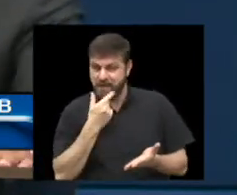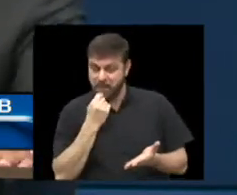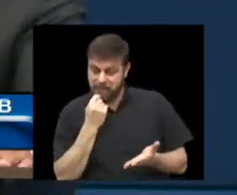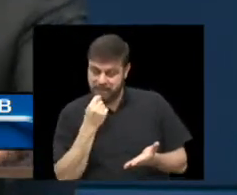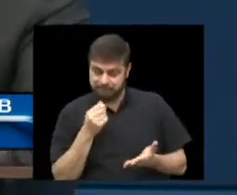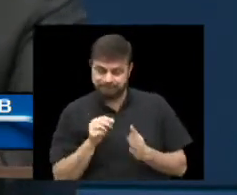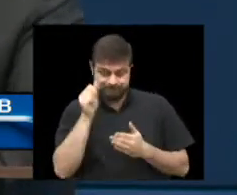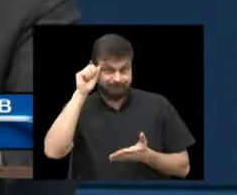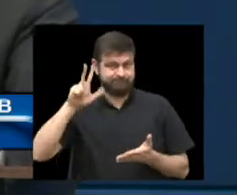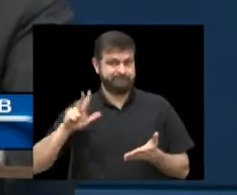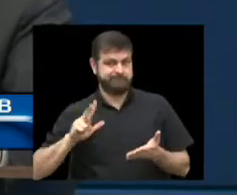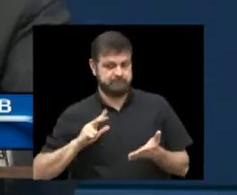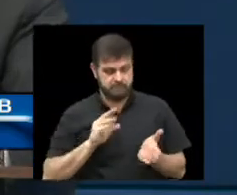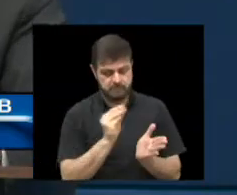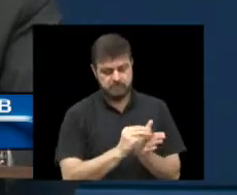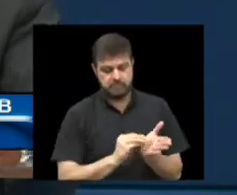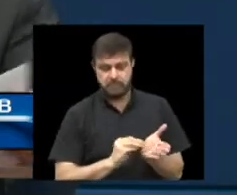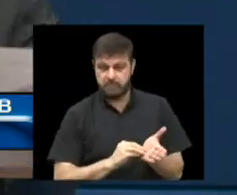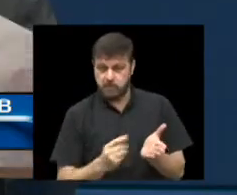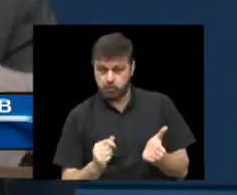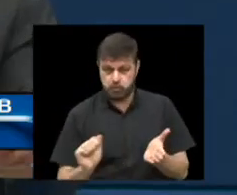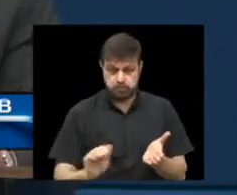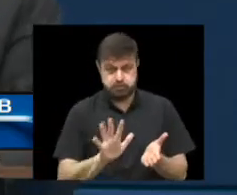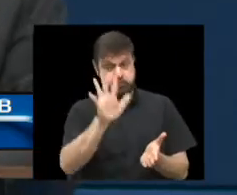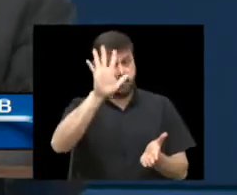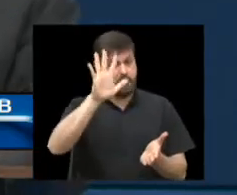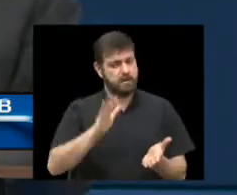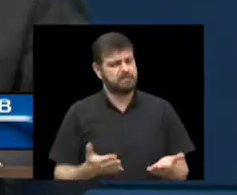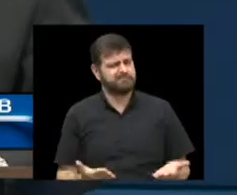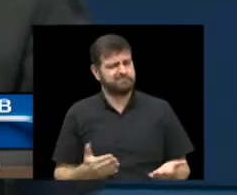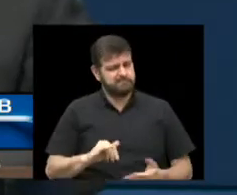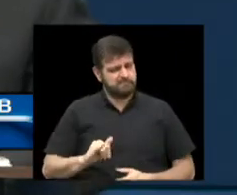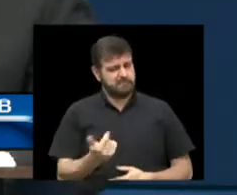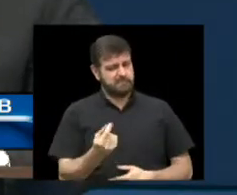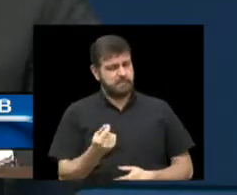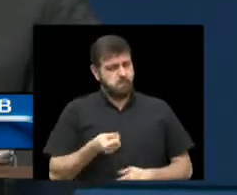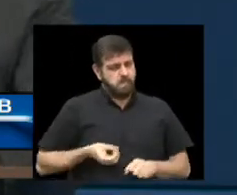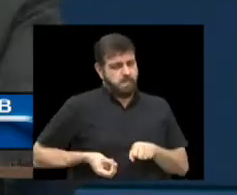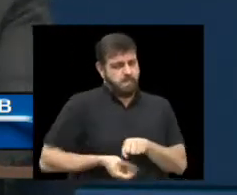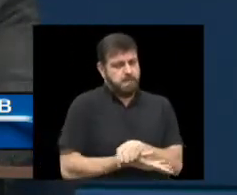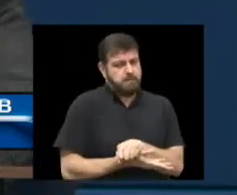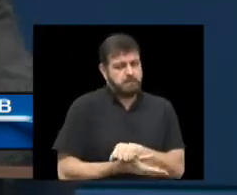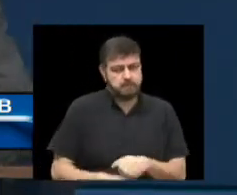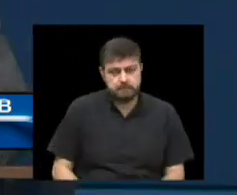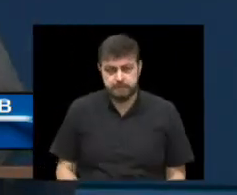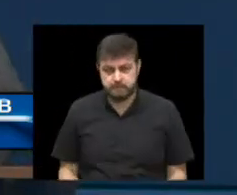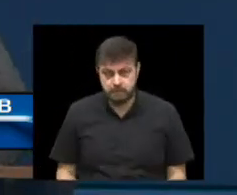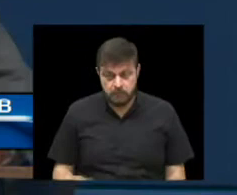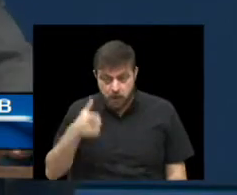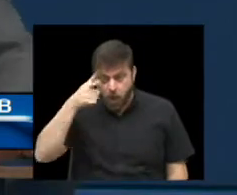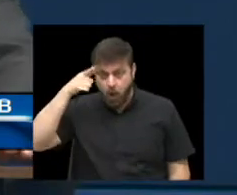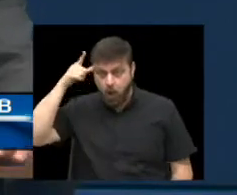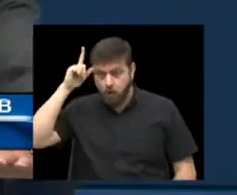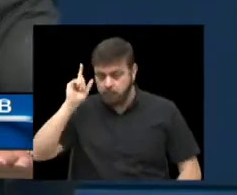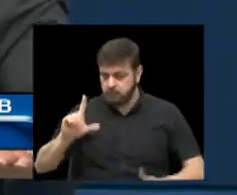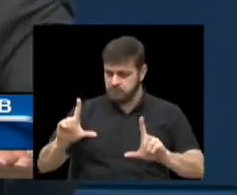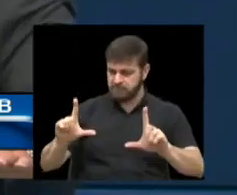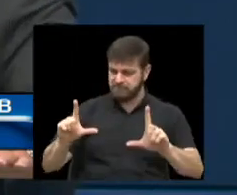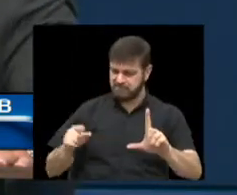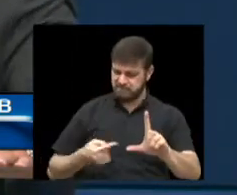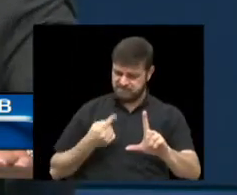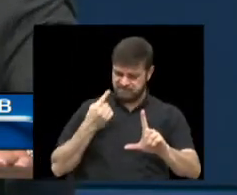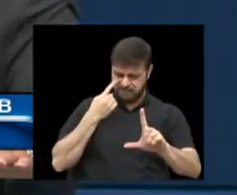Então, isso nós temos que tratar com bastante destaque. Essa reportagem de ontem me fez, eu já no dia de